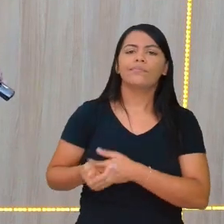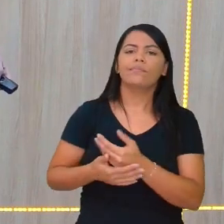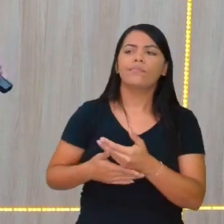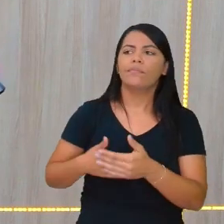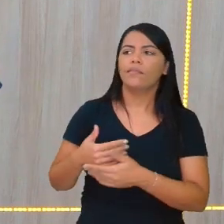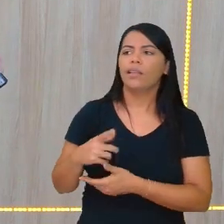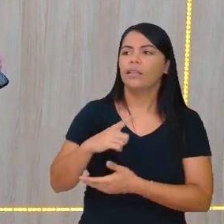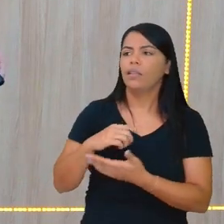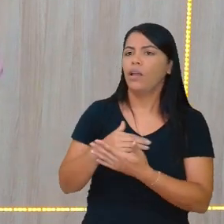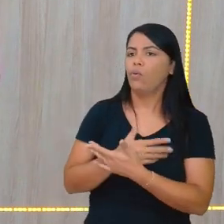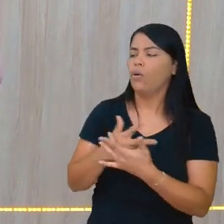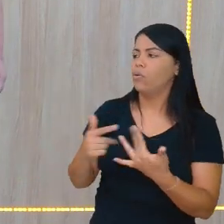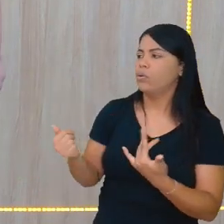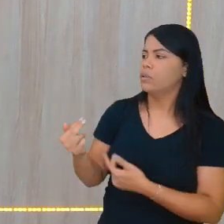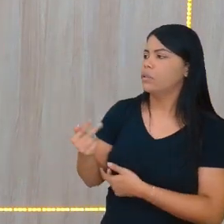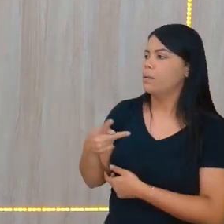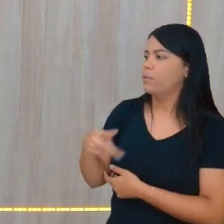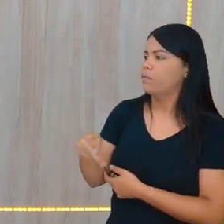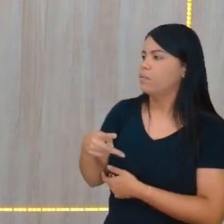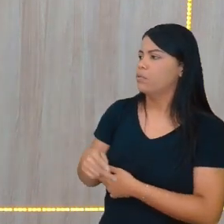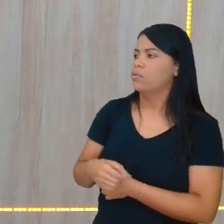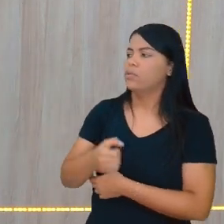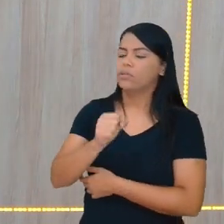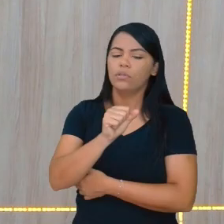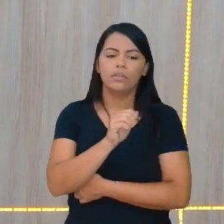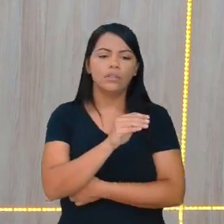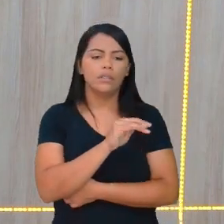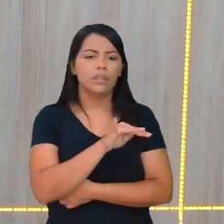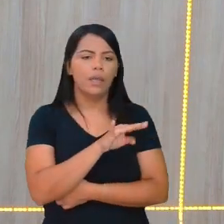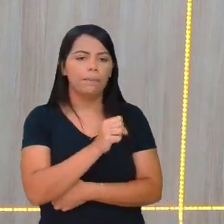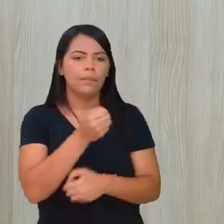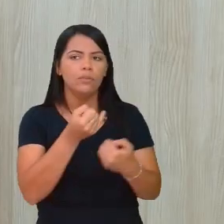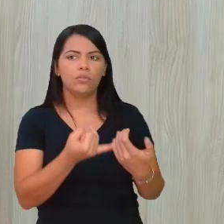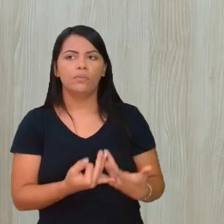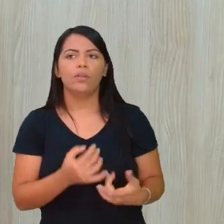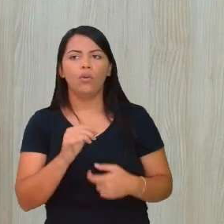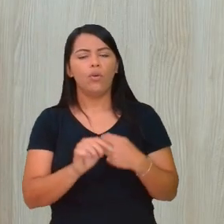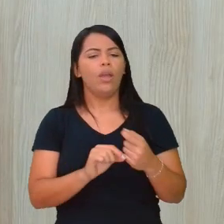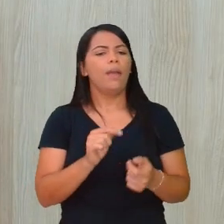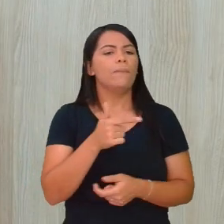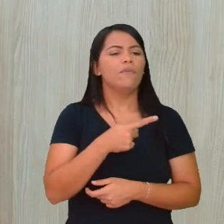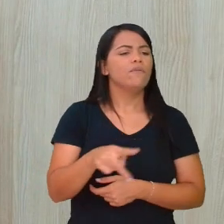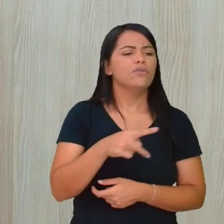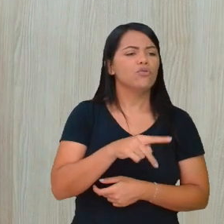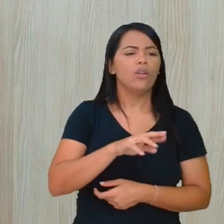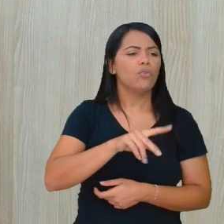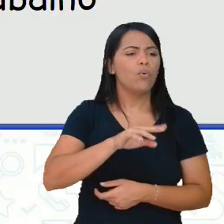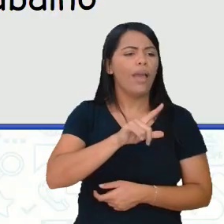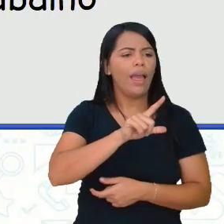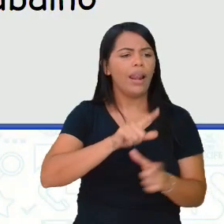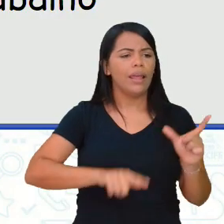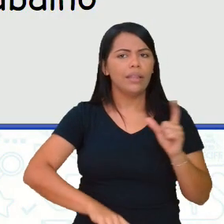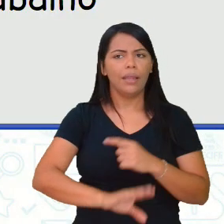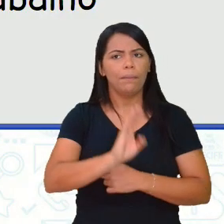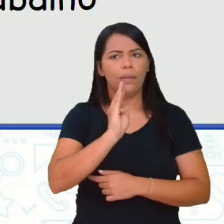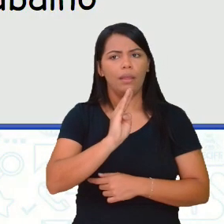Tem alguma questão aí? Sabino colocou assim, professora, não é a letra B? Aí,